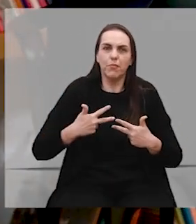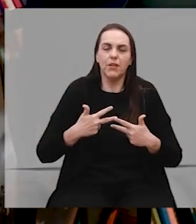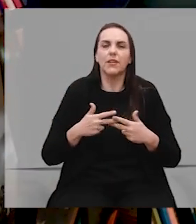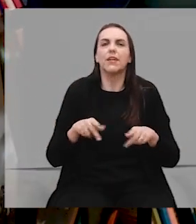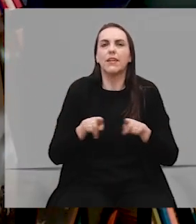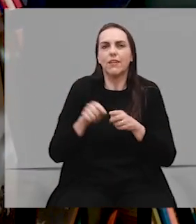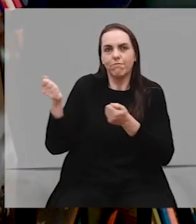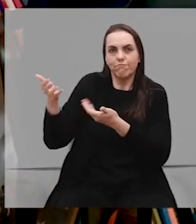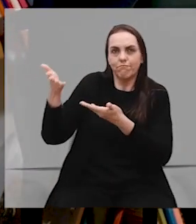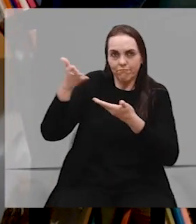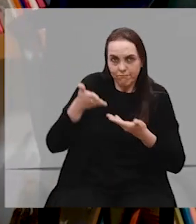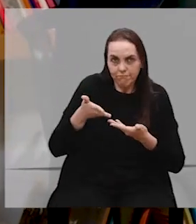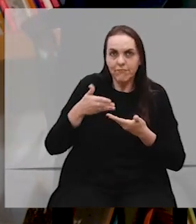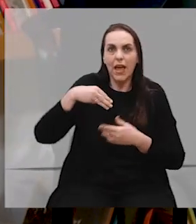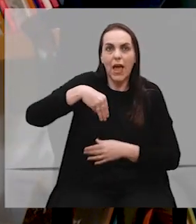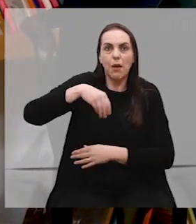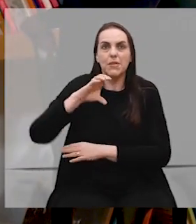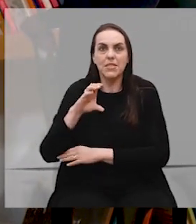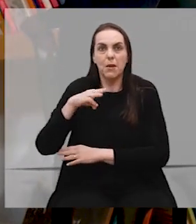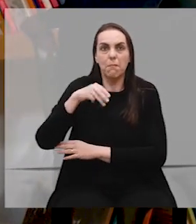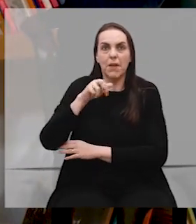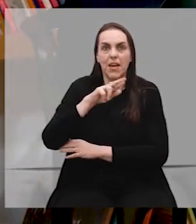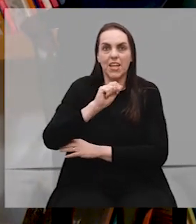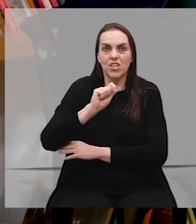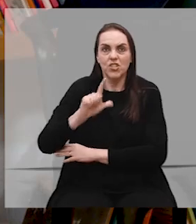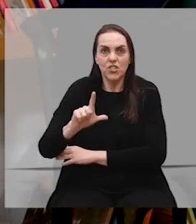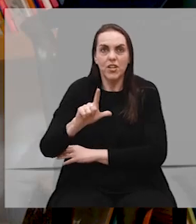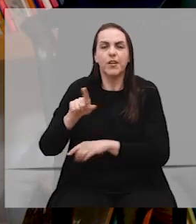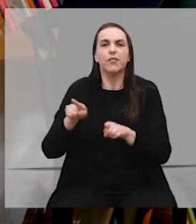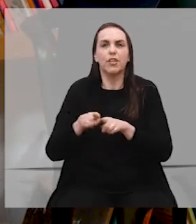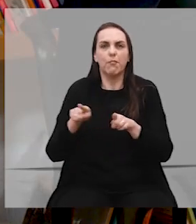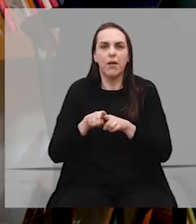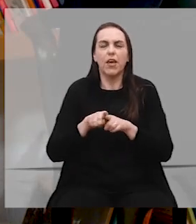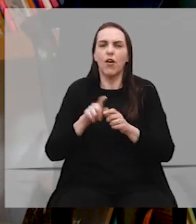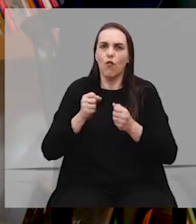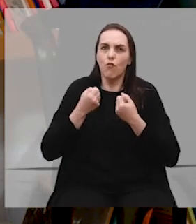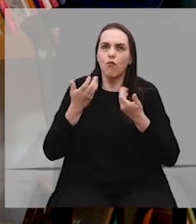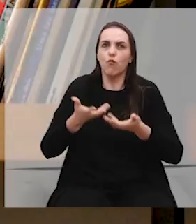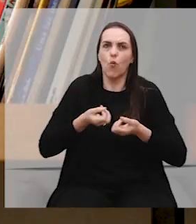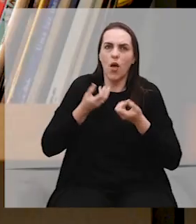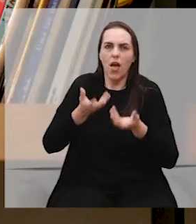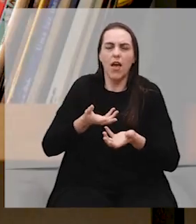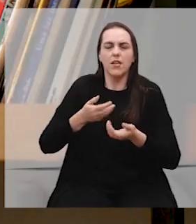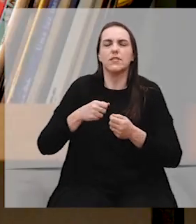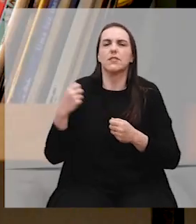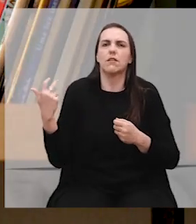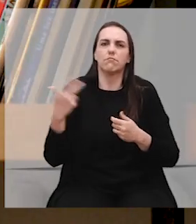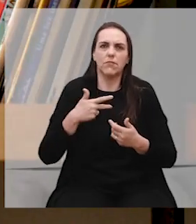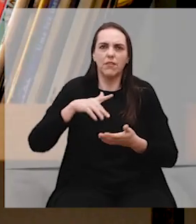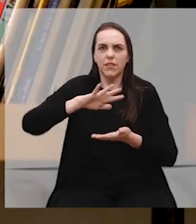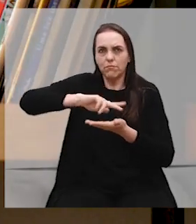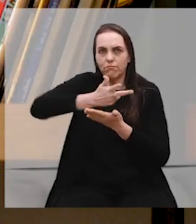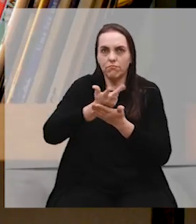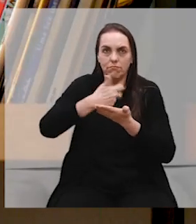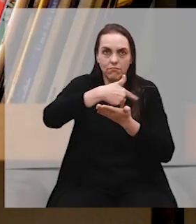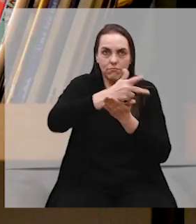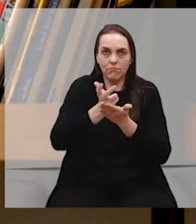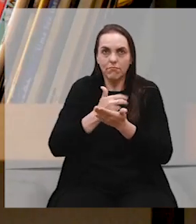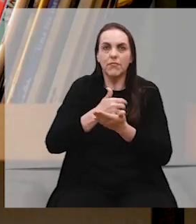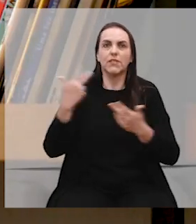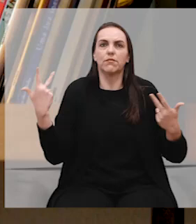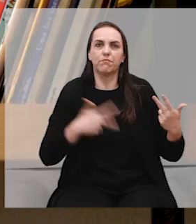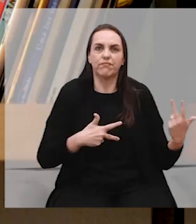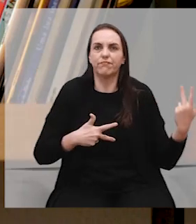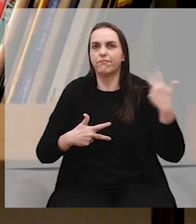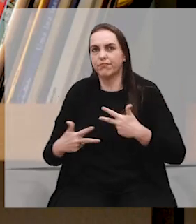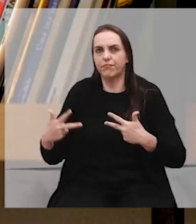gente trouxe o Marechal, né, o MC Marechal, com o pessoal da Fluência, Casa Hip Hop, então teve break, teve